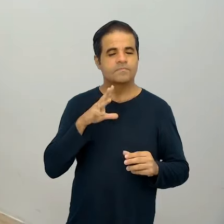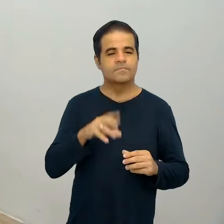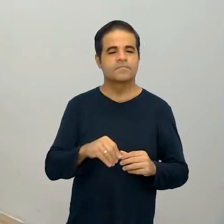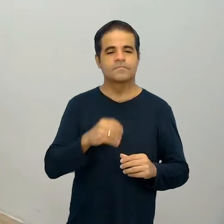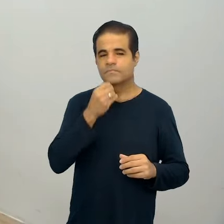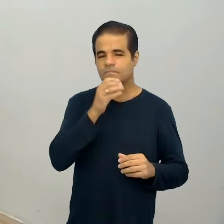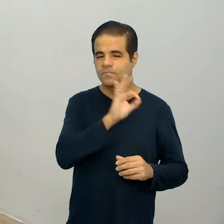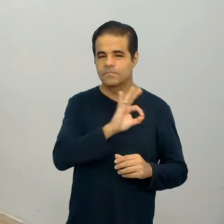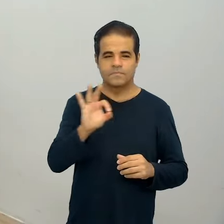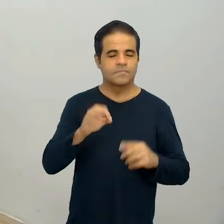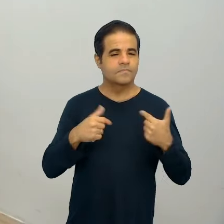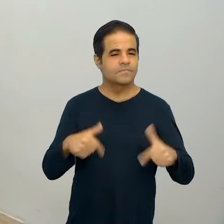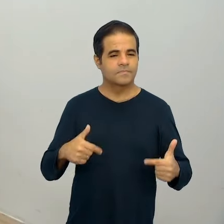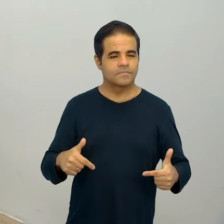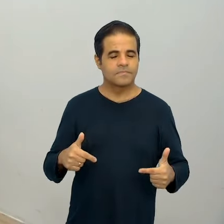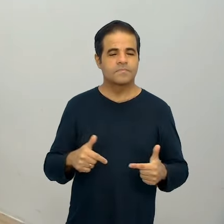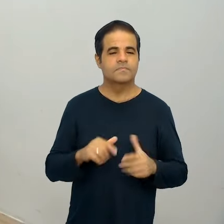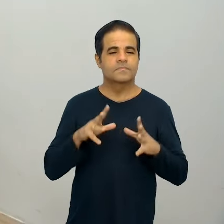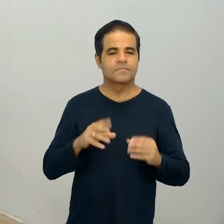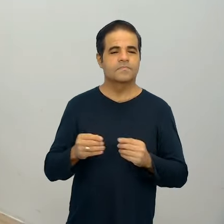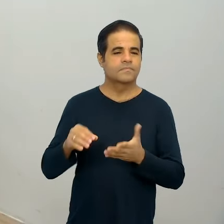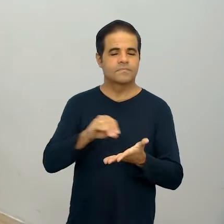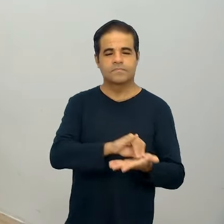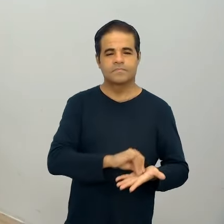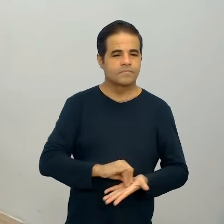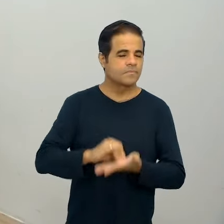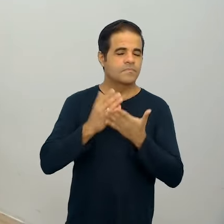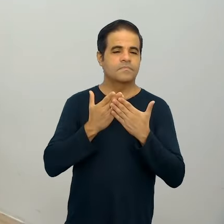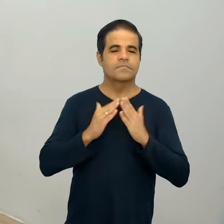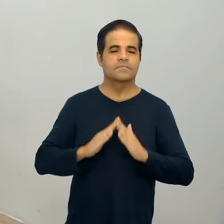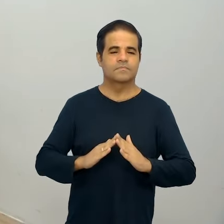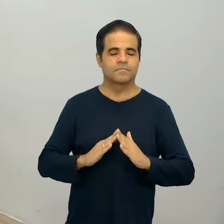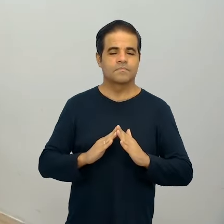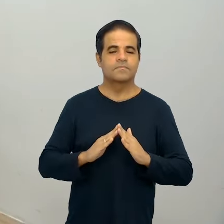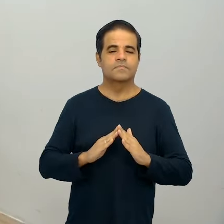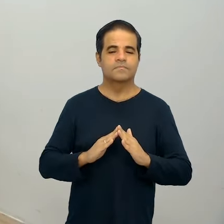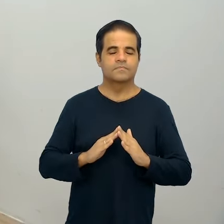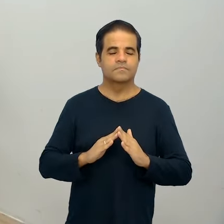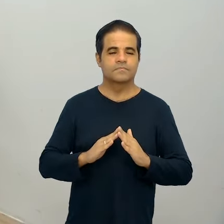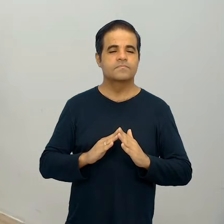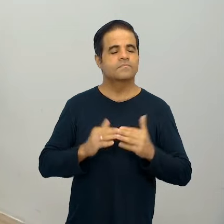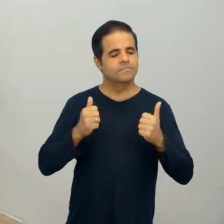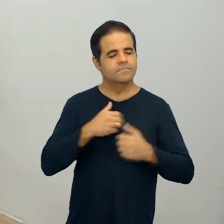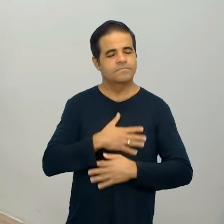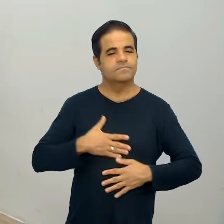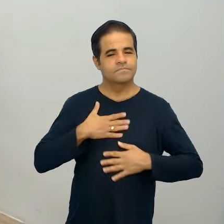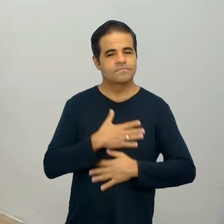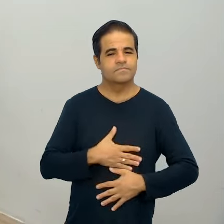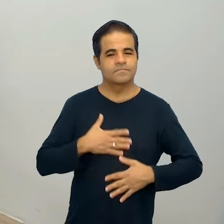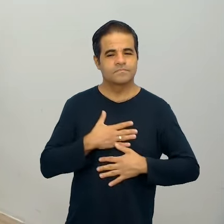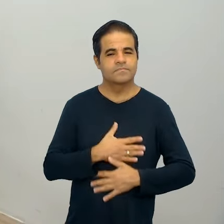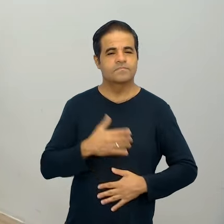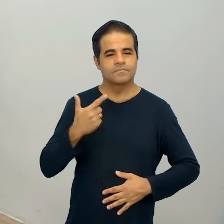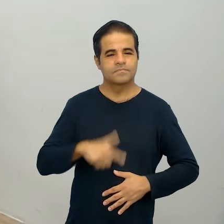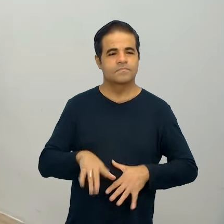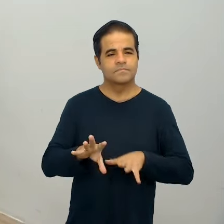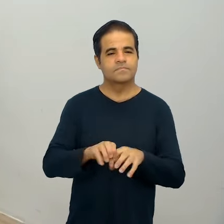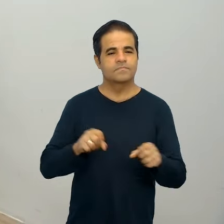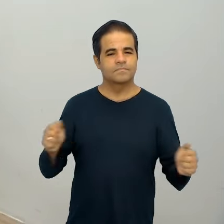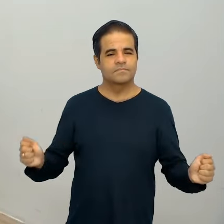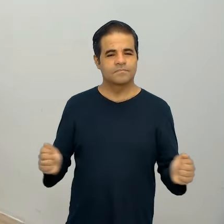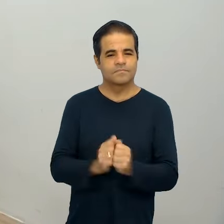todos um ótimo trabalho em todas as unidades escolares aí, e foi muito bom fazer mais essa